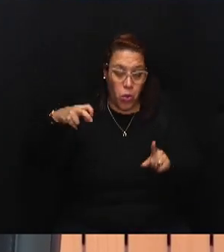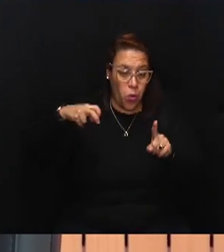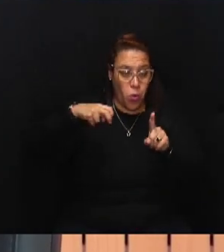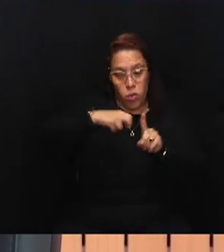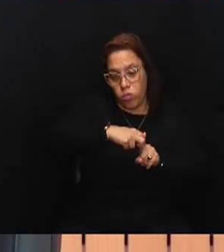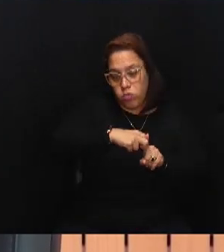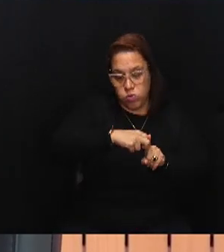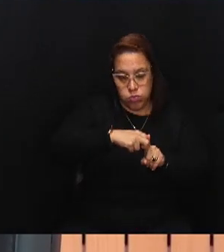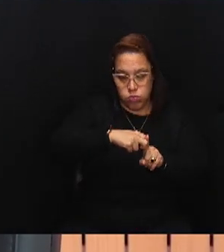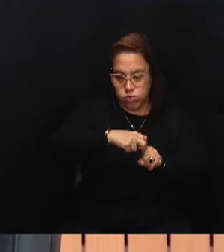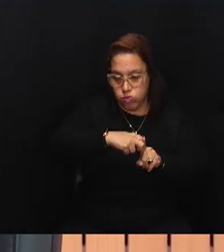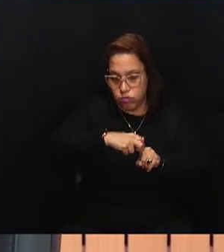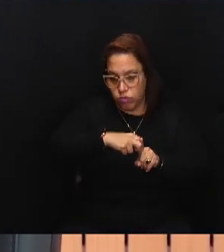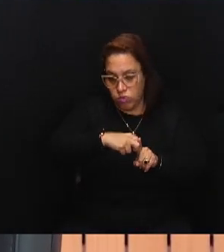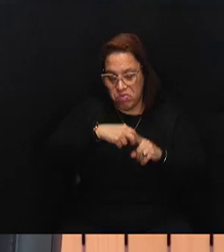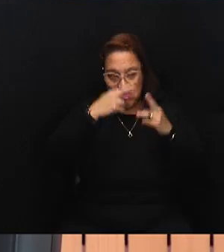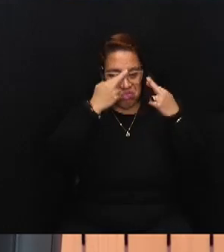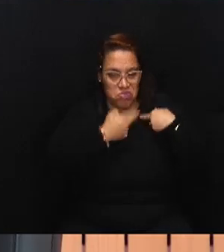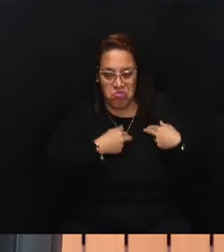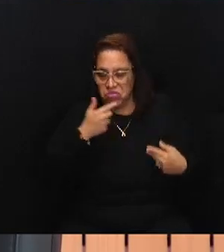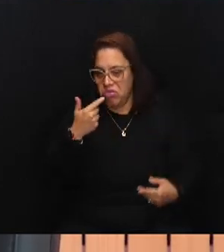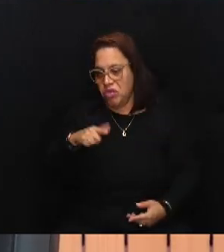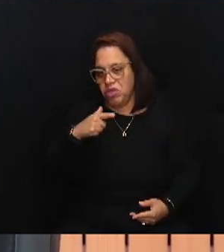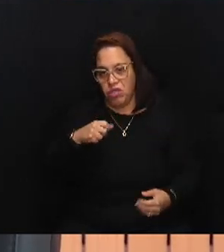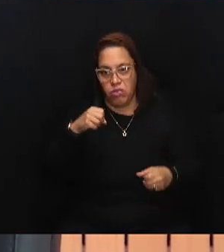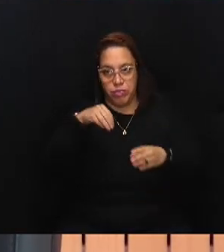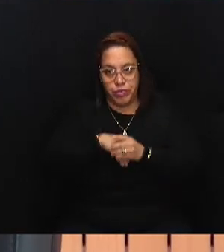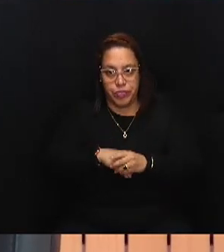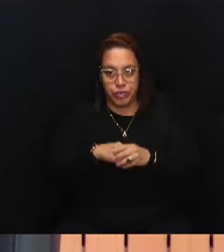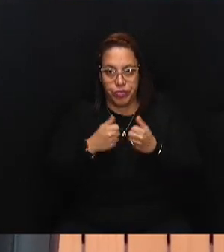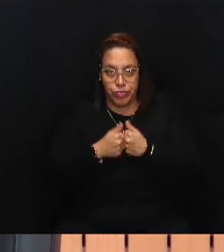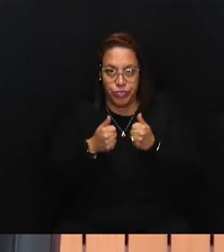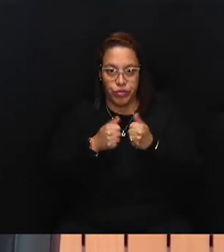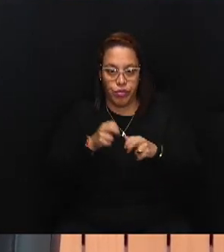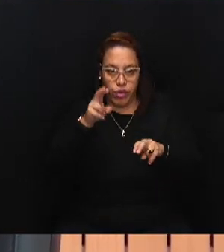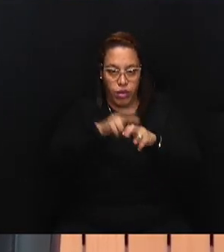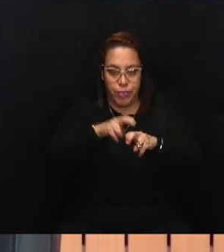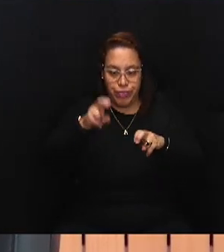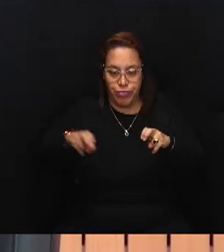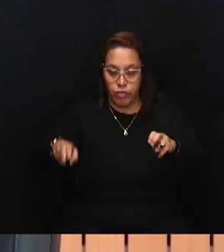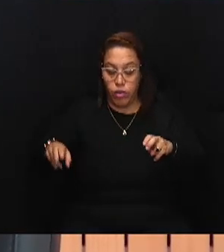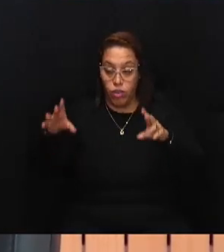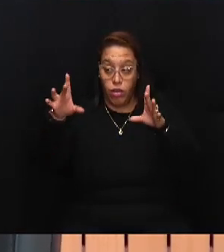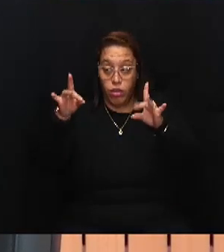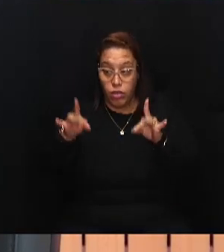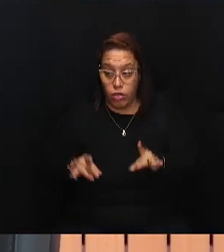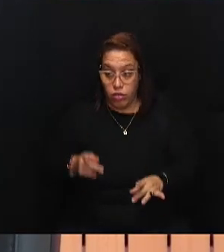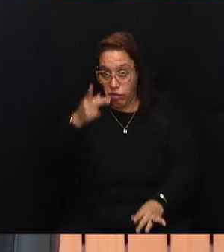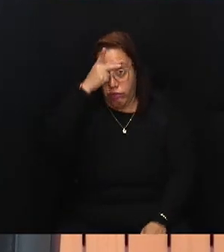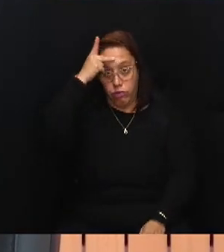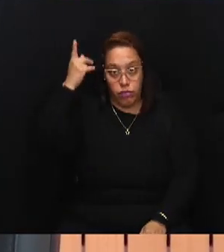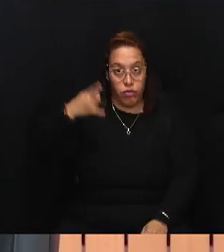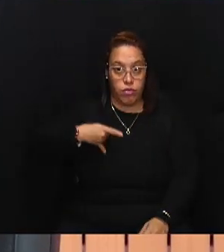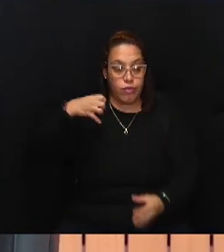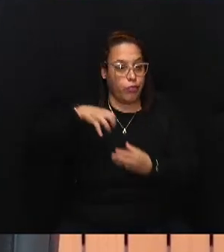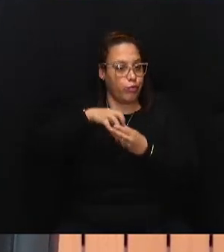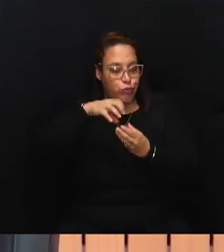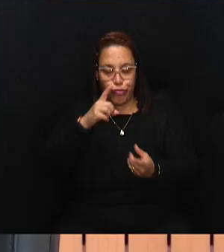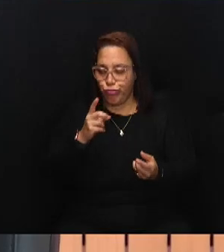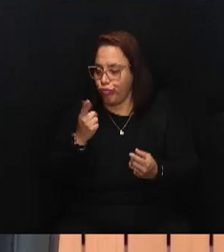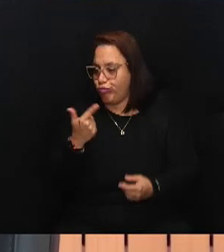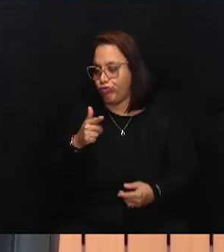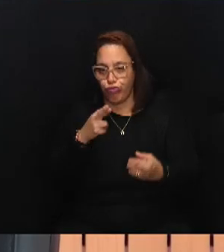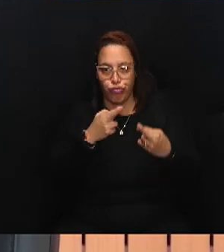o desrespeito dentro do ônibus, onde tem aquelas vagas preferenciais, mas não são respeitadas,